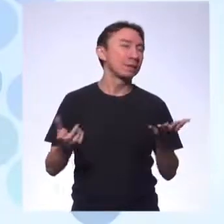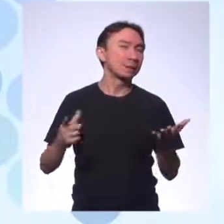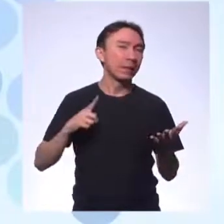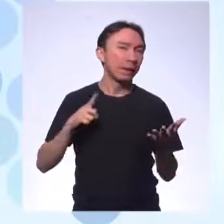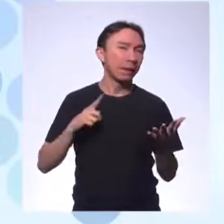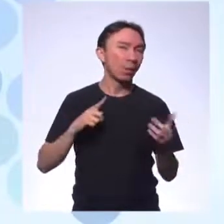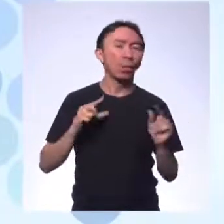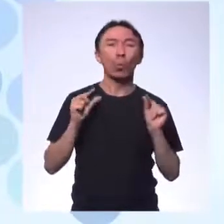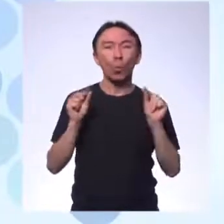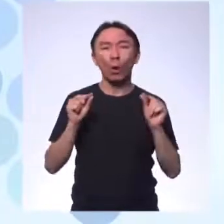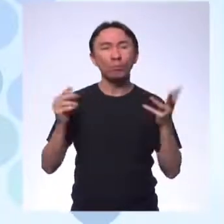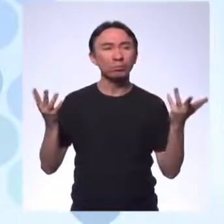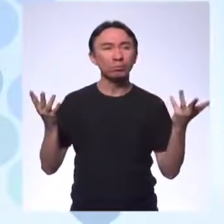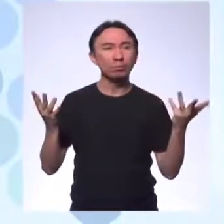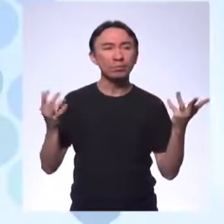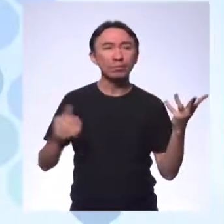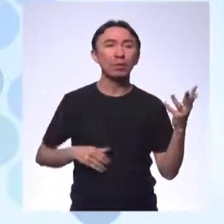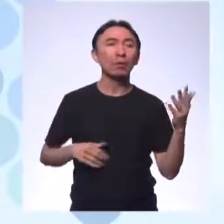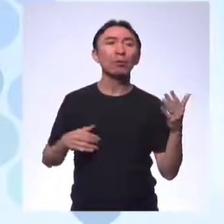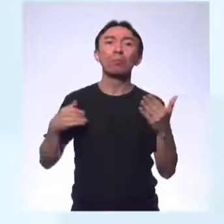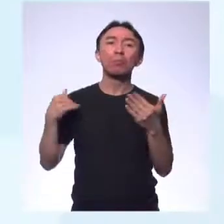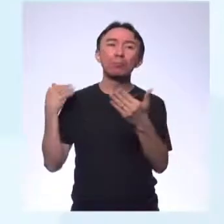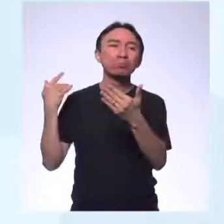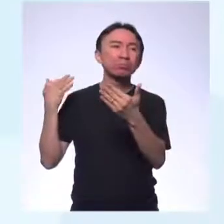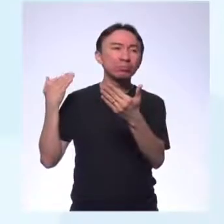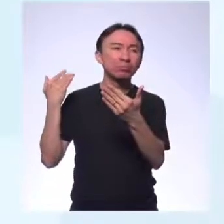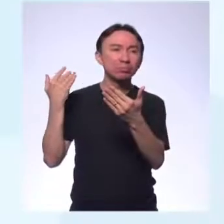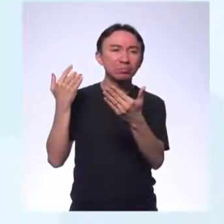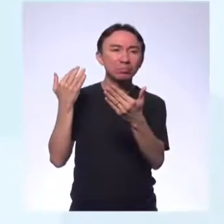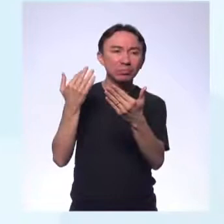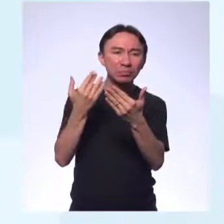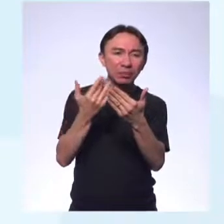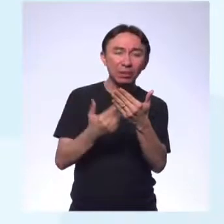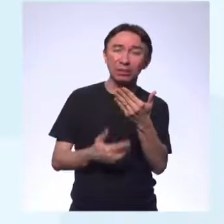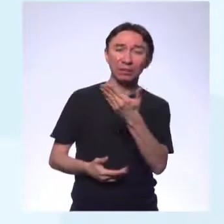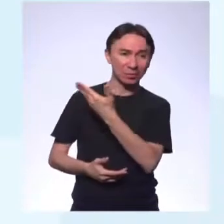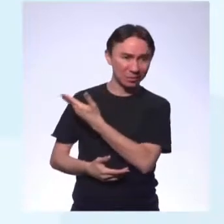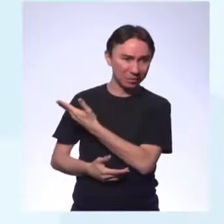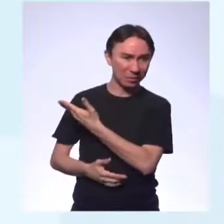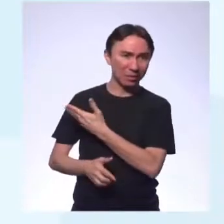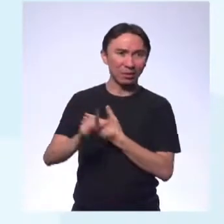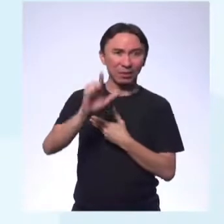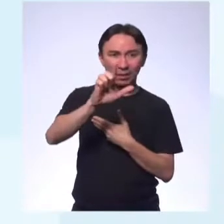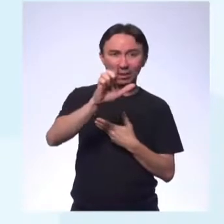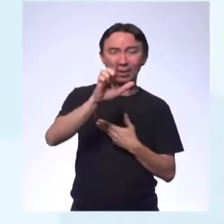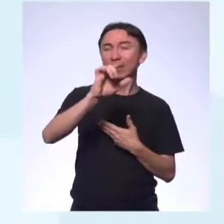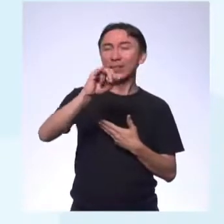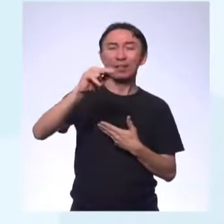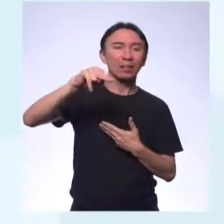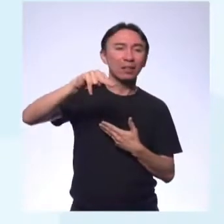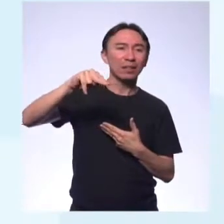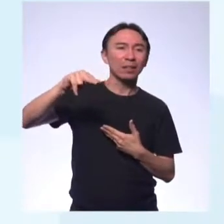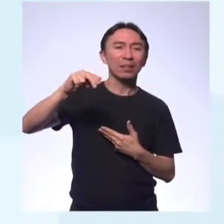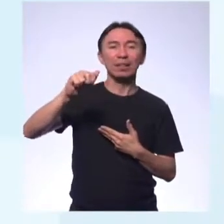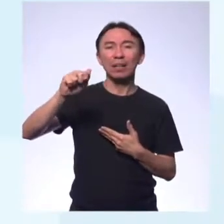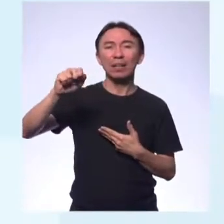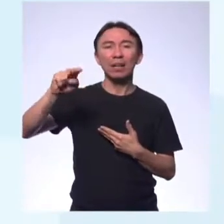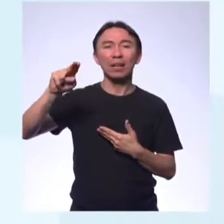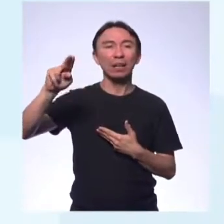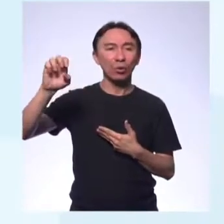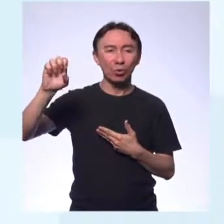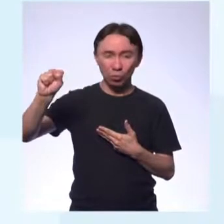dizer que chegou o Linneu. Né? Então, o sistema de classificação aí,